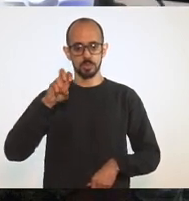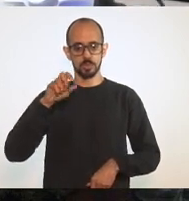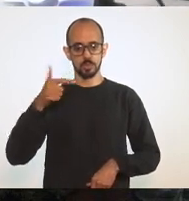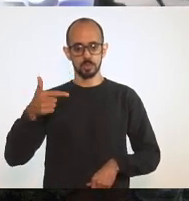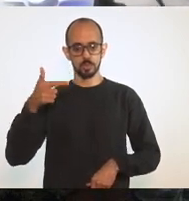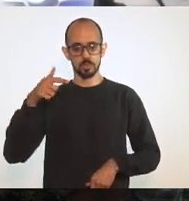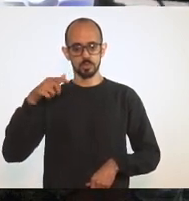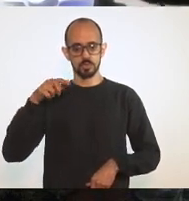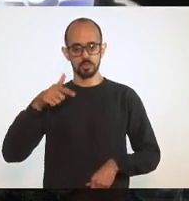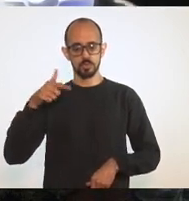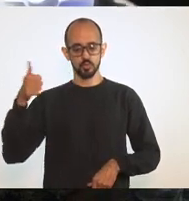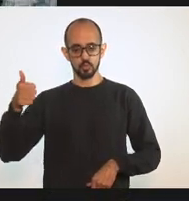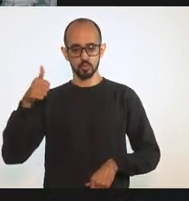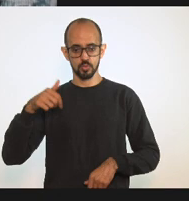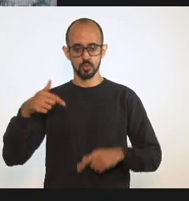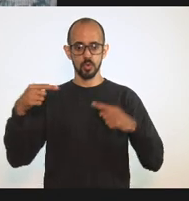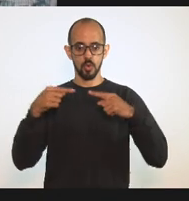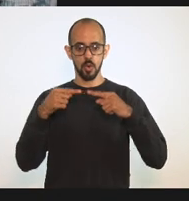Voto favorável.